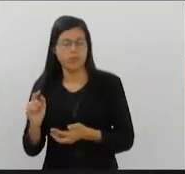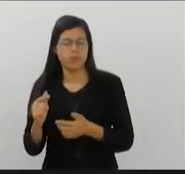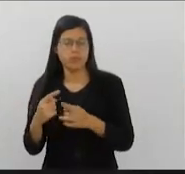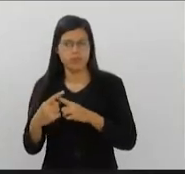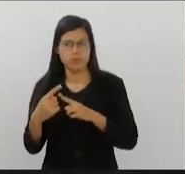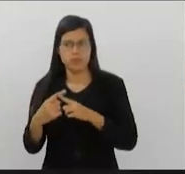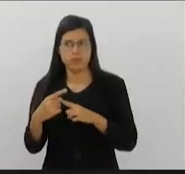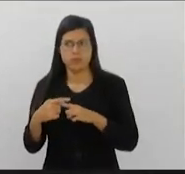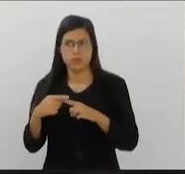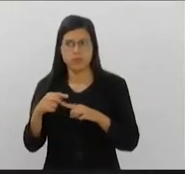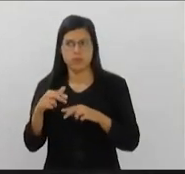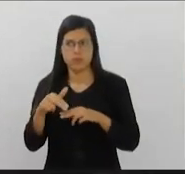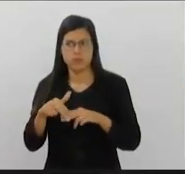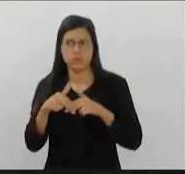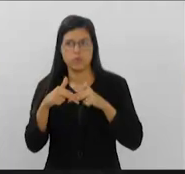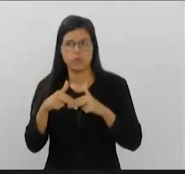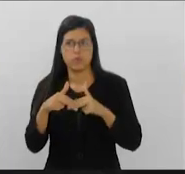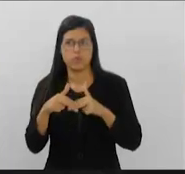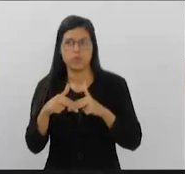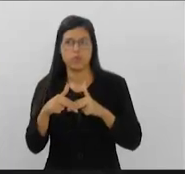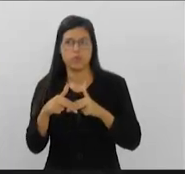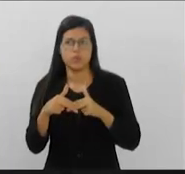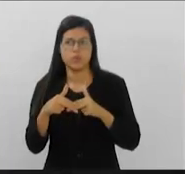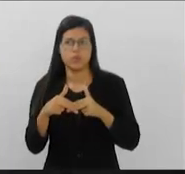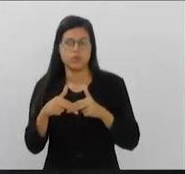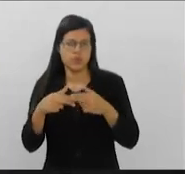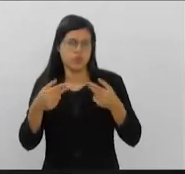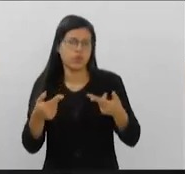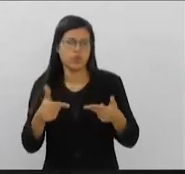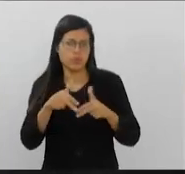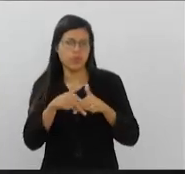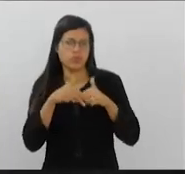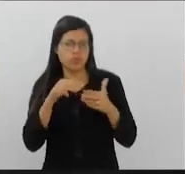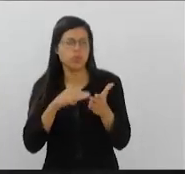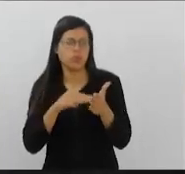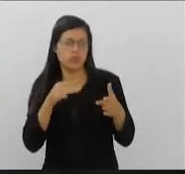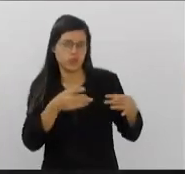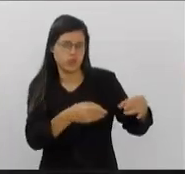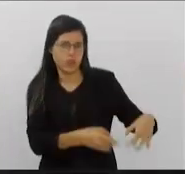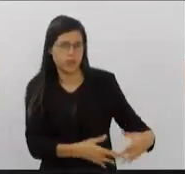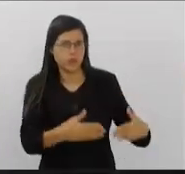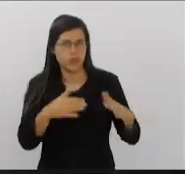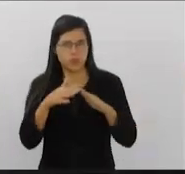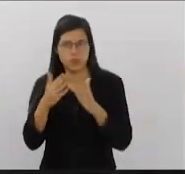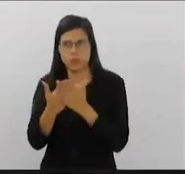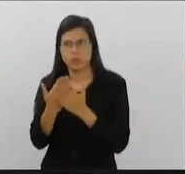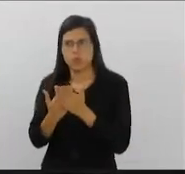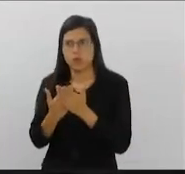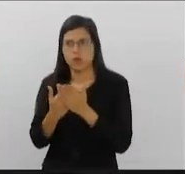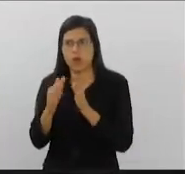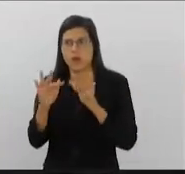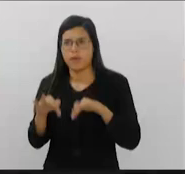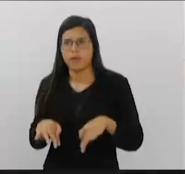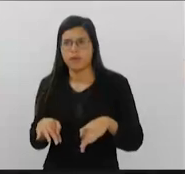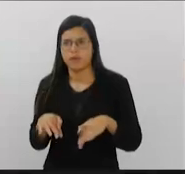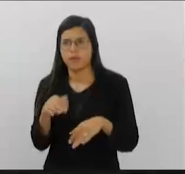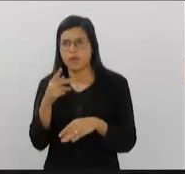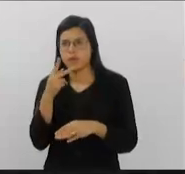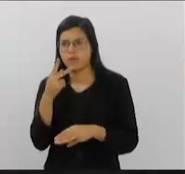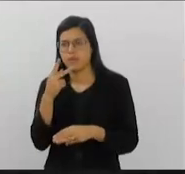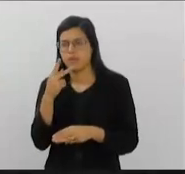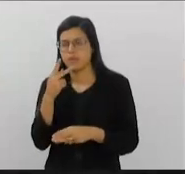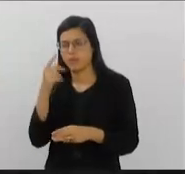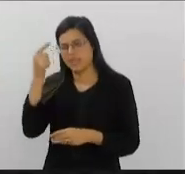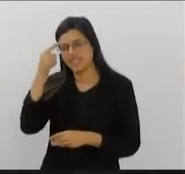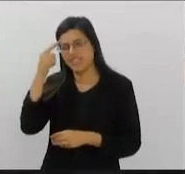se configurando uma das causas de evasão escolar. Então, para concluir aqui, eu achei que eu estava falando um minuto, eu